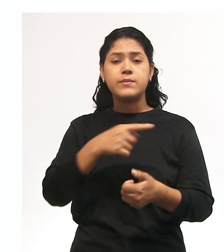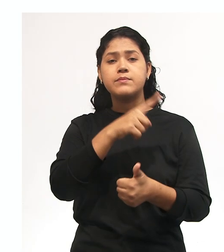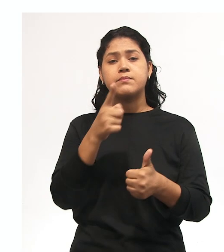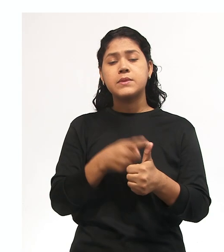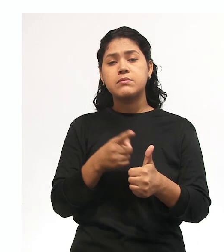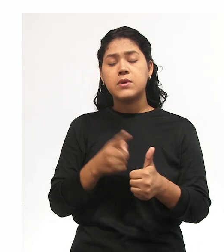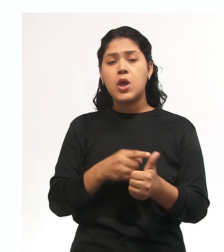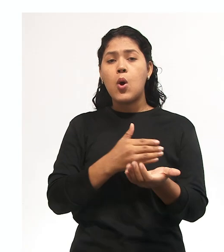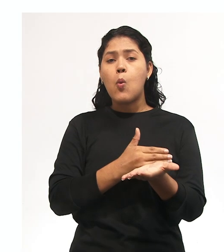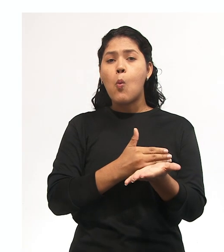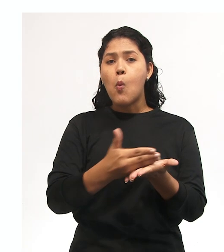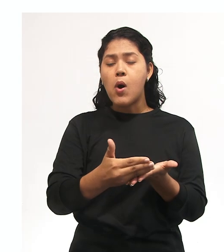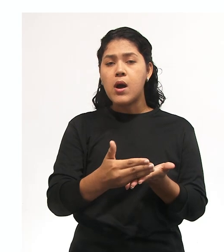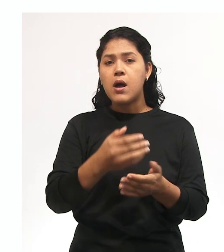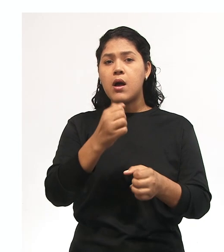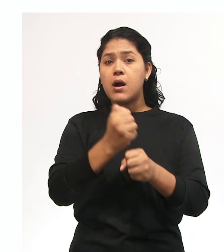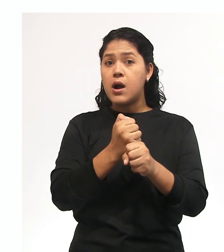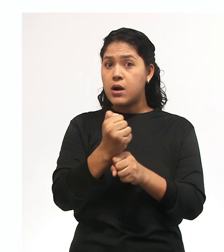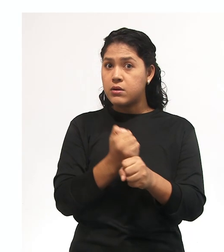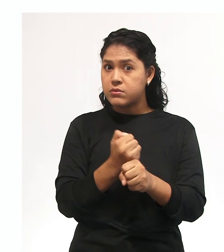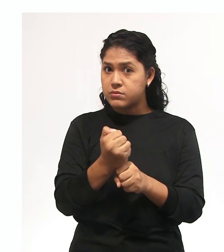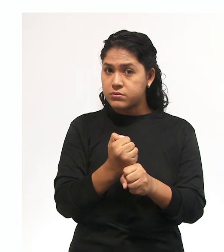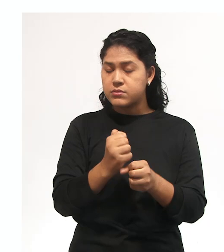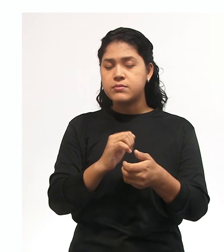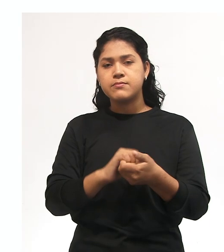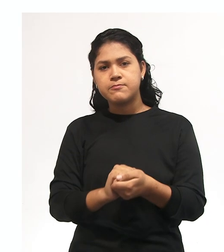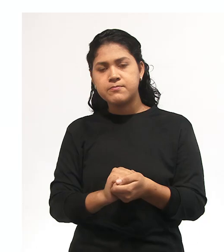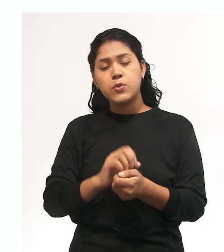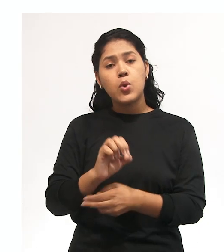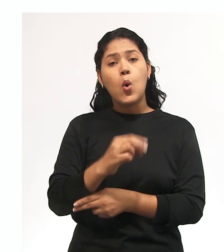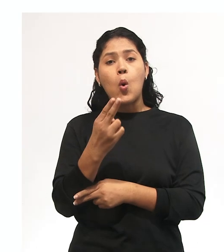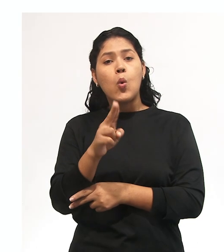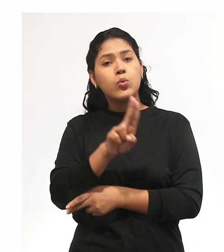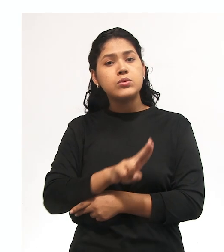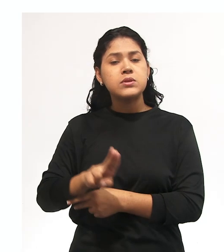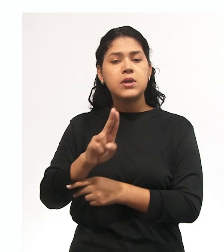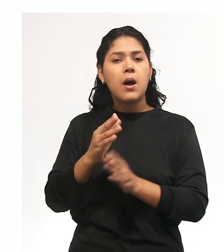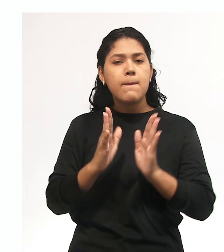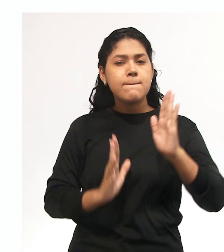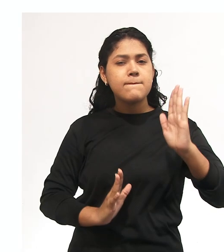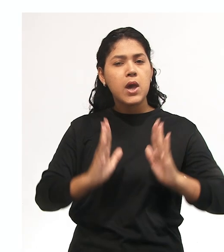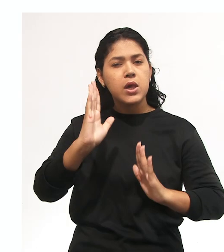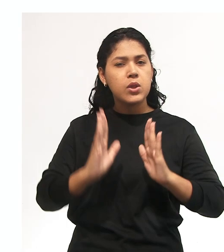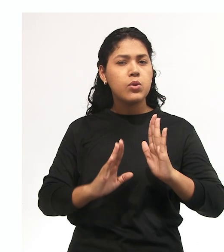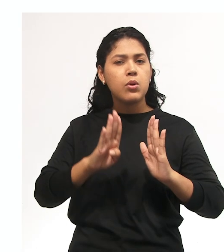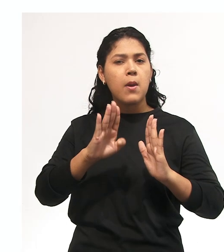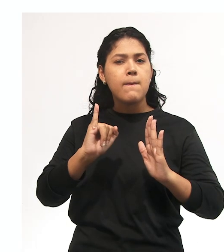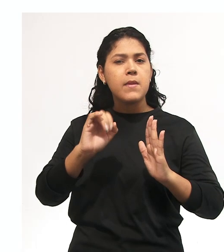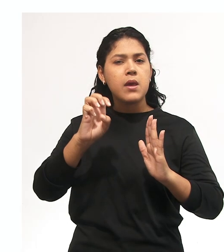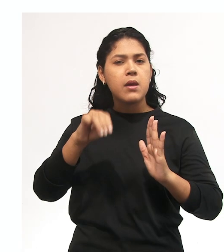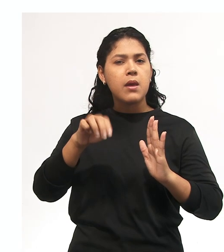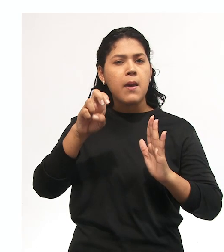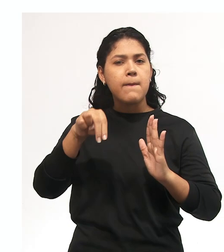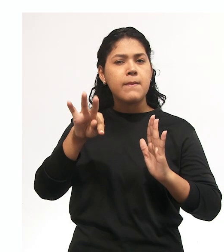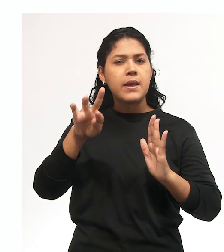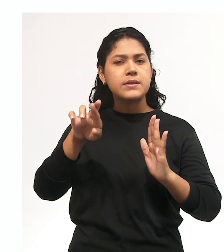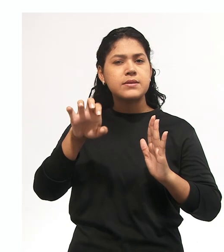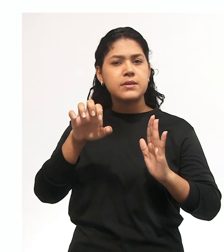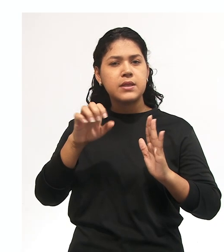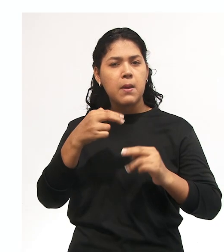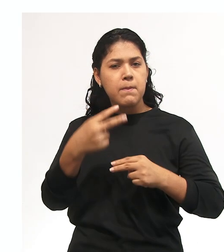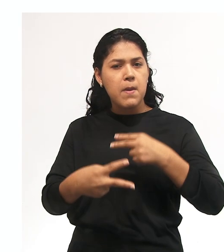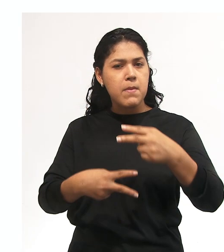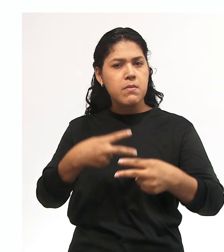letivo, ela pode ser utilizada no decorrer do bimestre, para que se verifique o que o aluno aprendeu ou